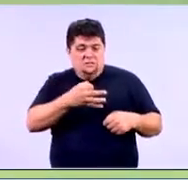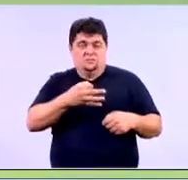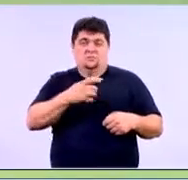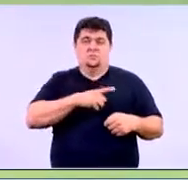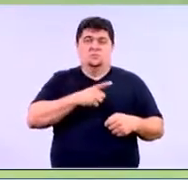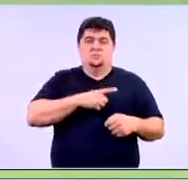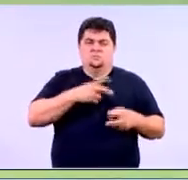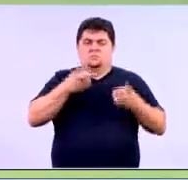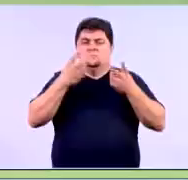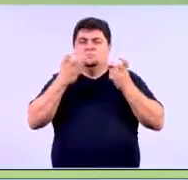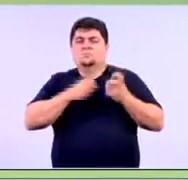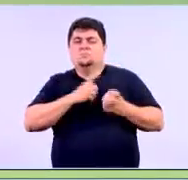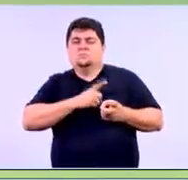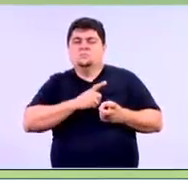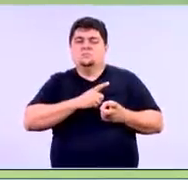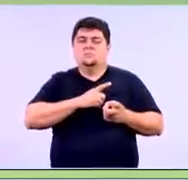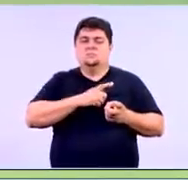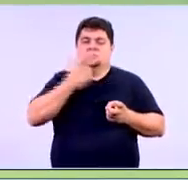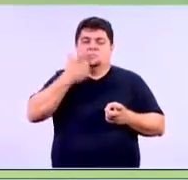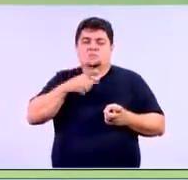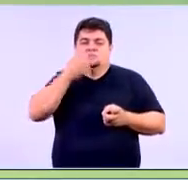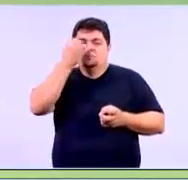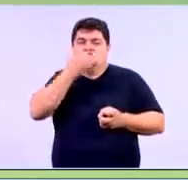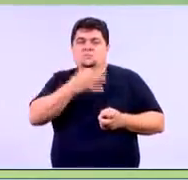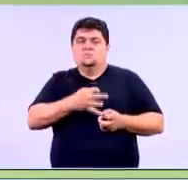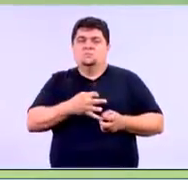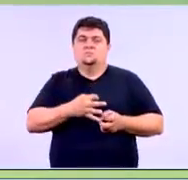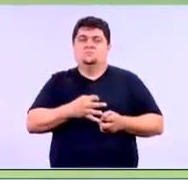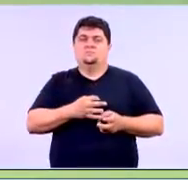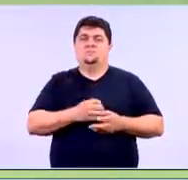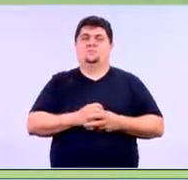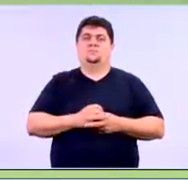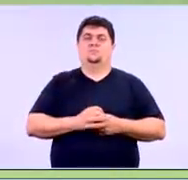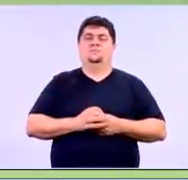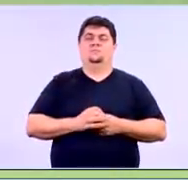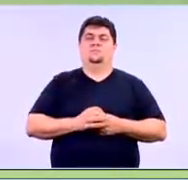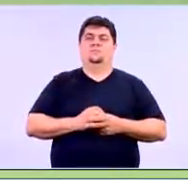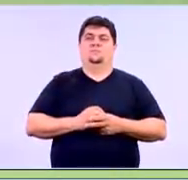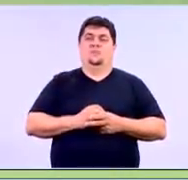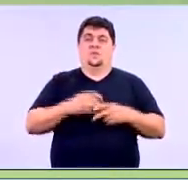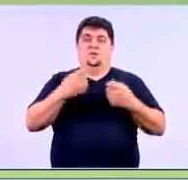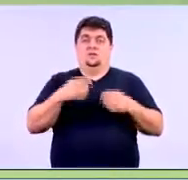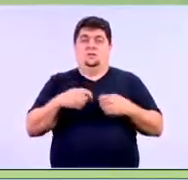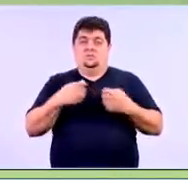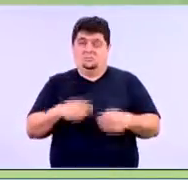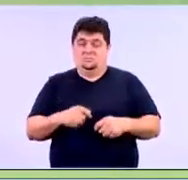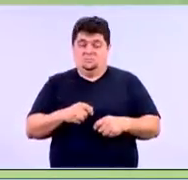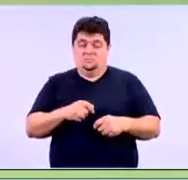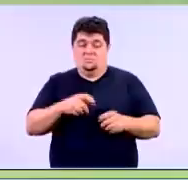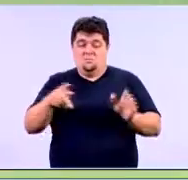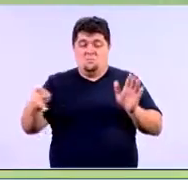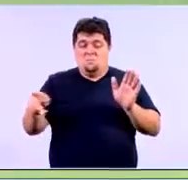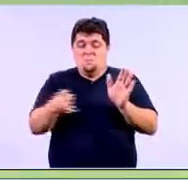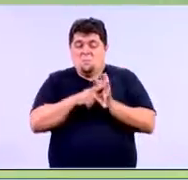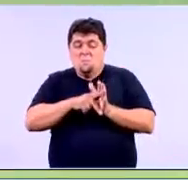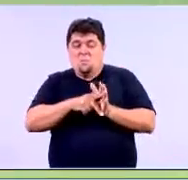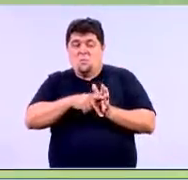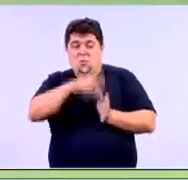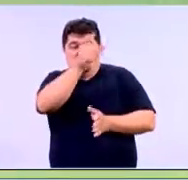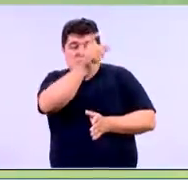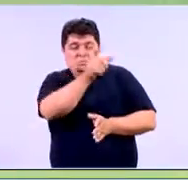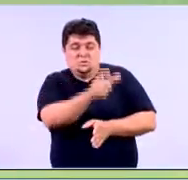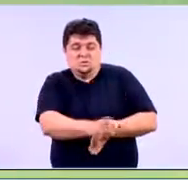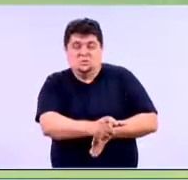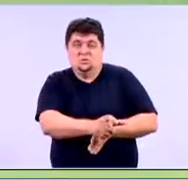Percebem, senhores? Sempre, repito, eu prego essa situação. Garantia assegurada ao